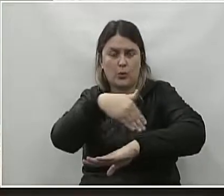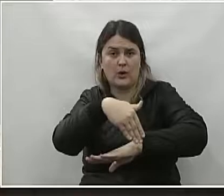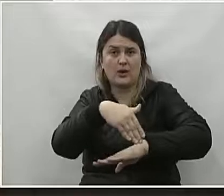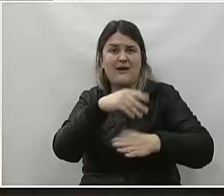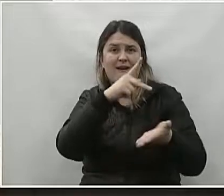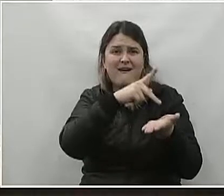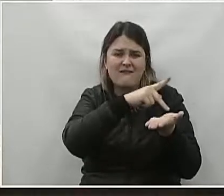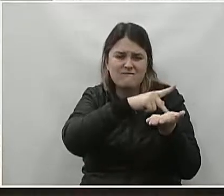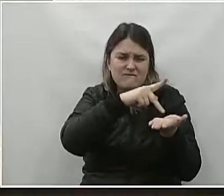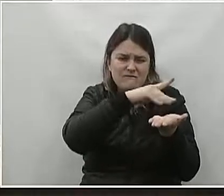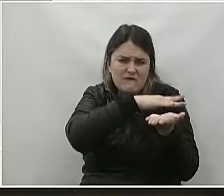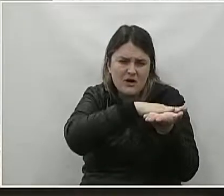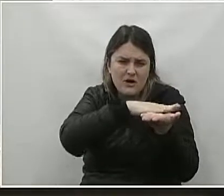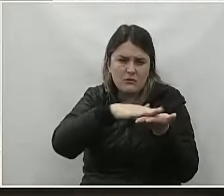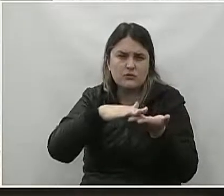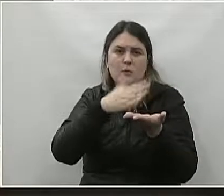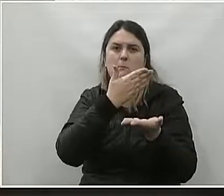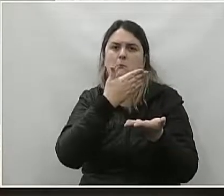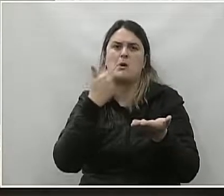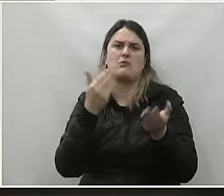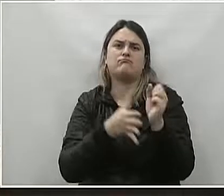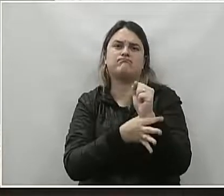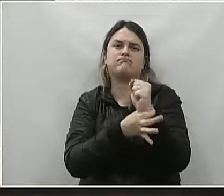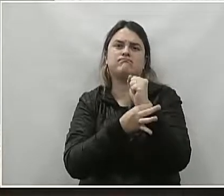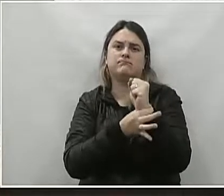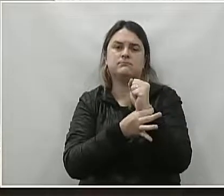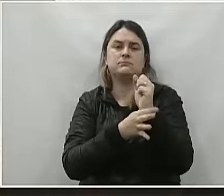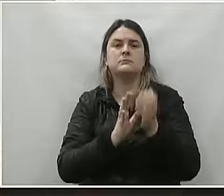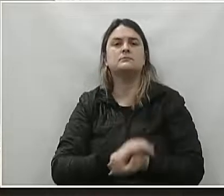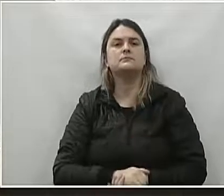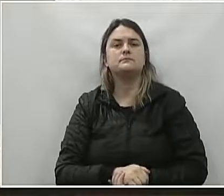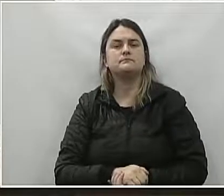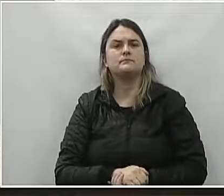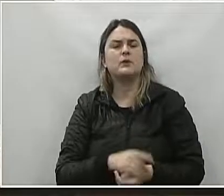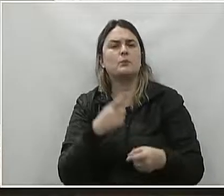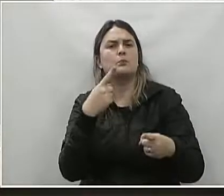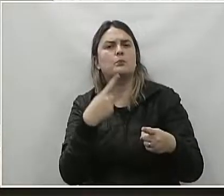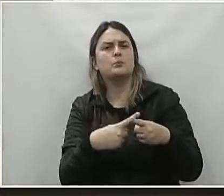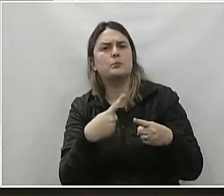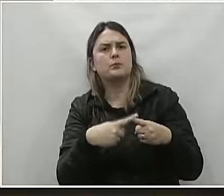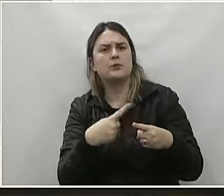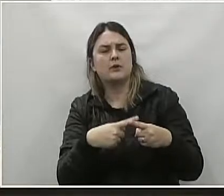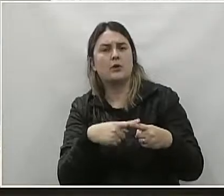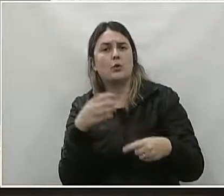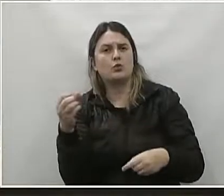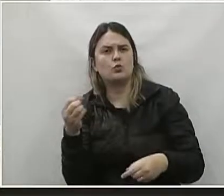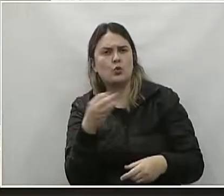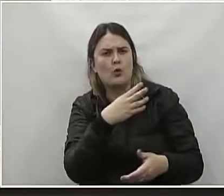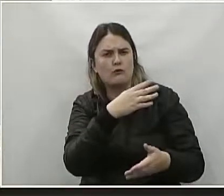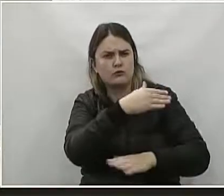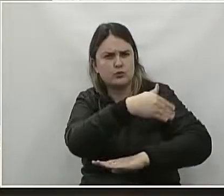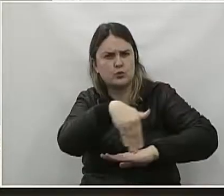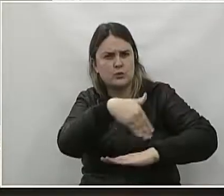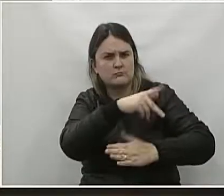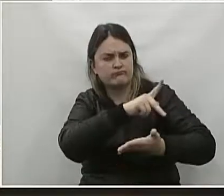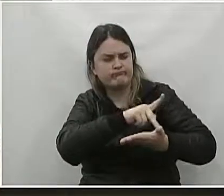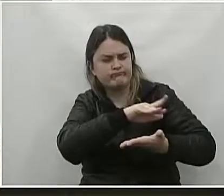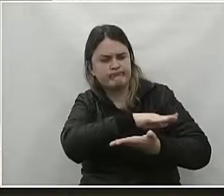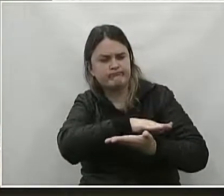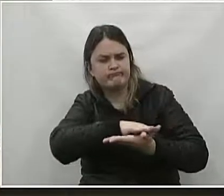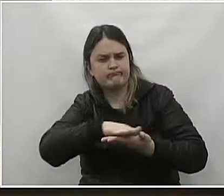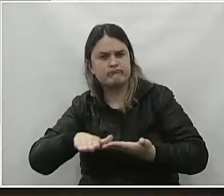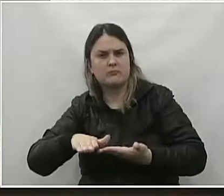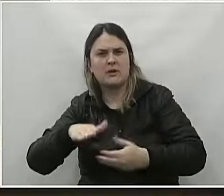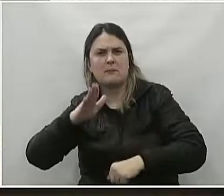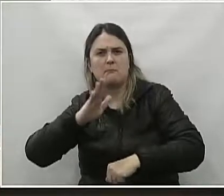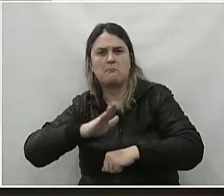asfalto proporciona mais segurança aos munícipes, visto que, com a nova pavimentação, também se